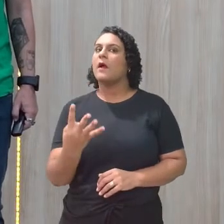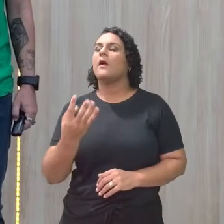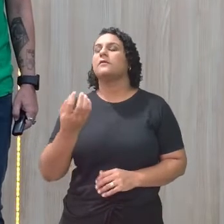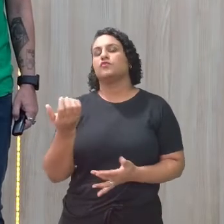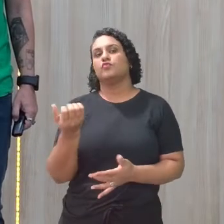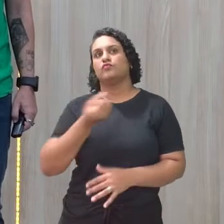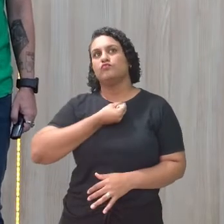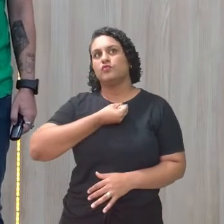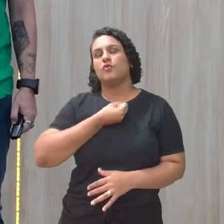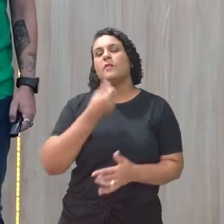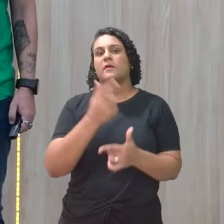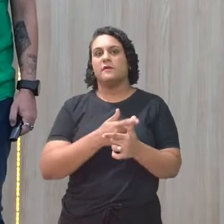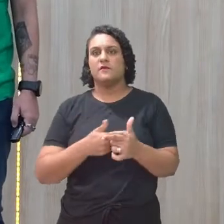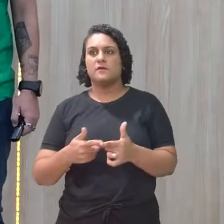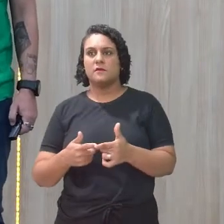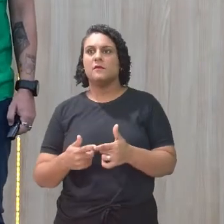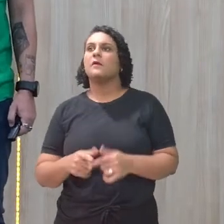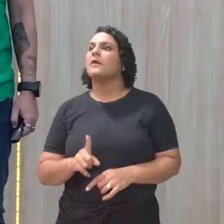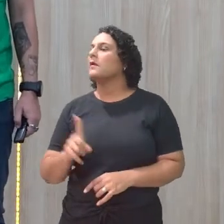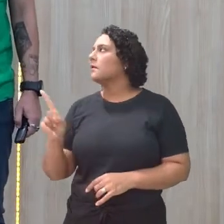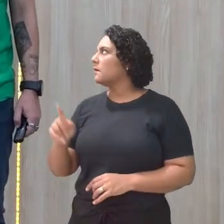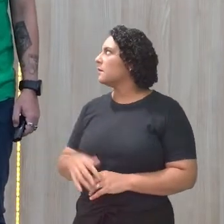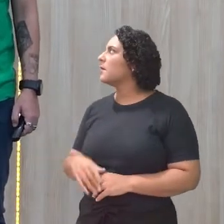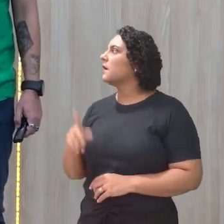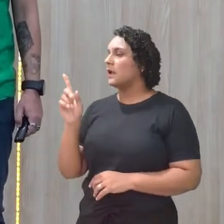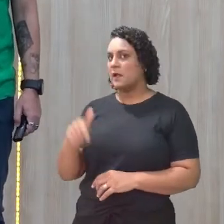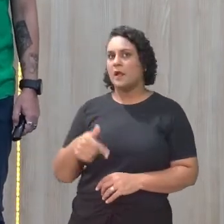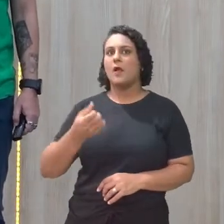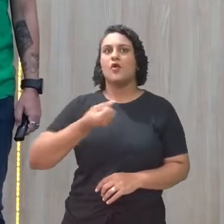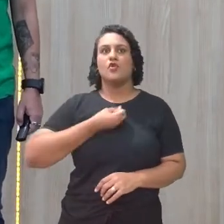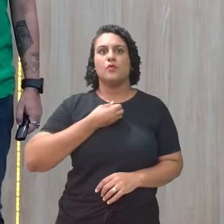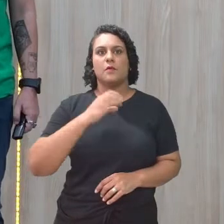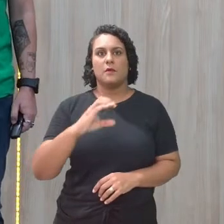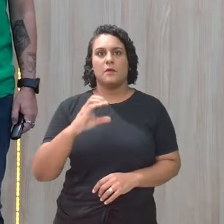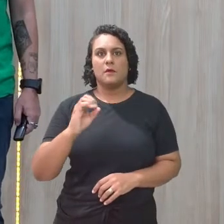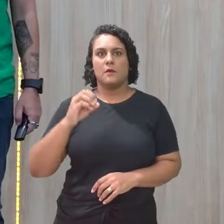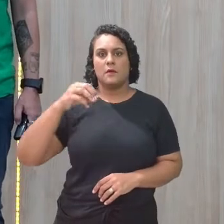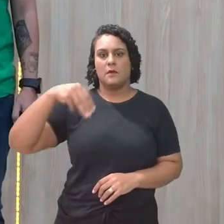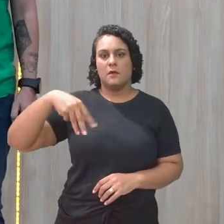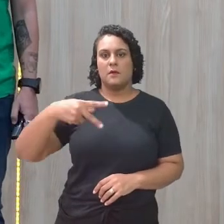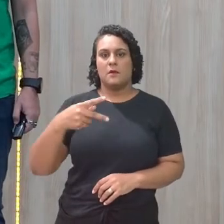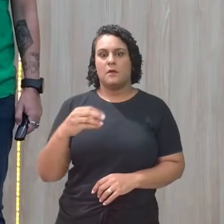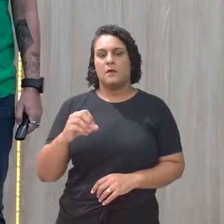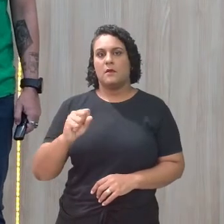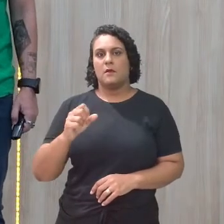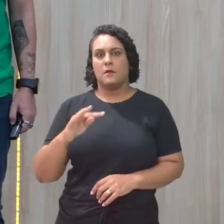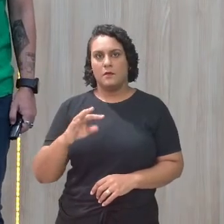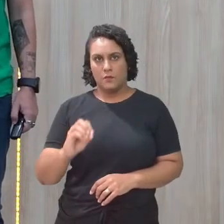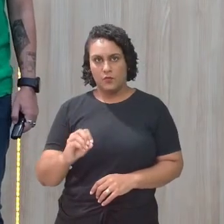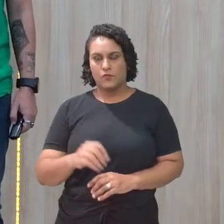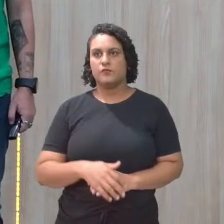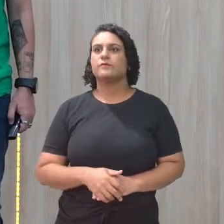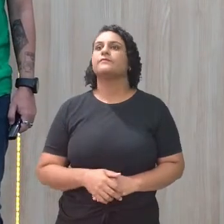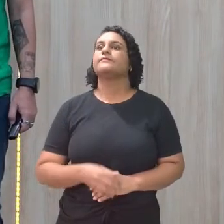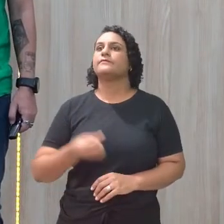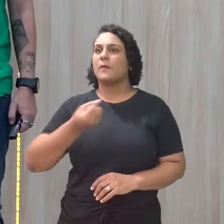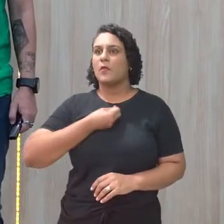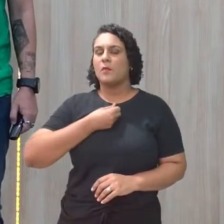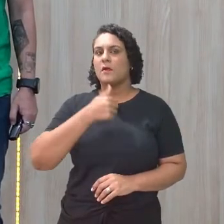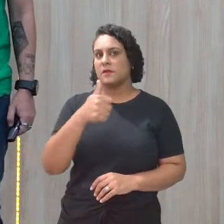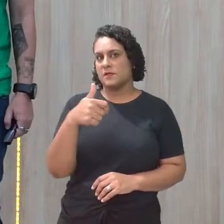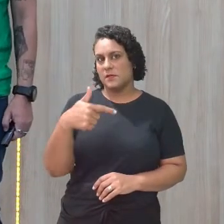gente classifica esse número 15 como um número composto. A mesma coisa a gente fez com o número 17. Encontrar